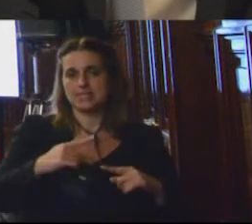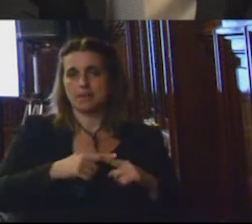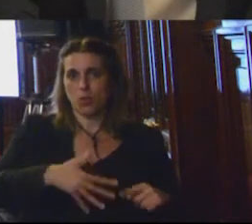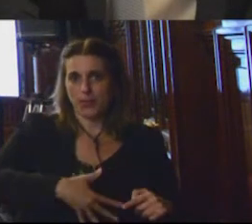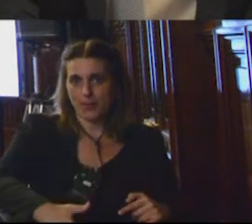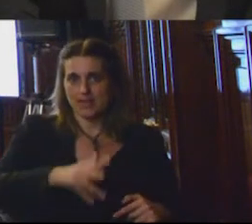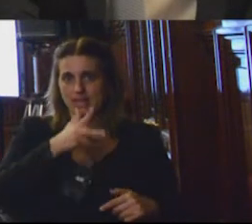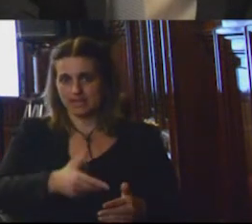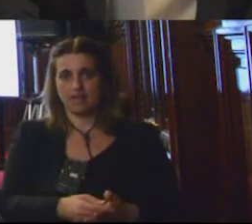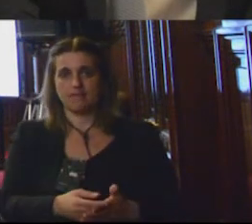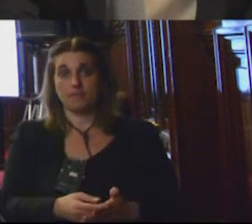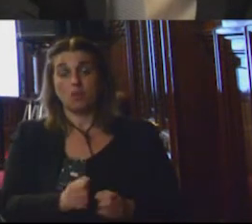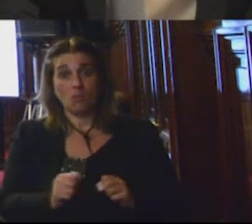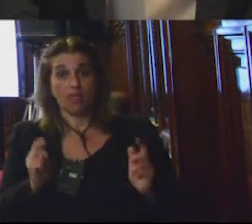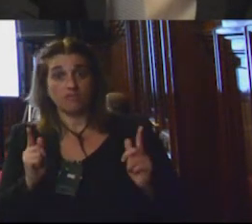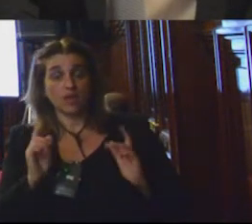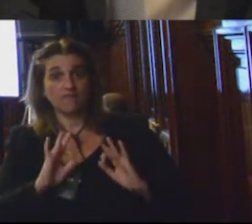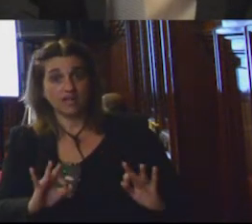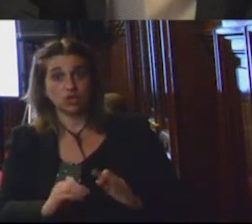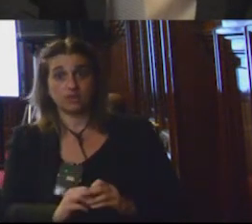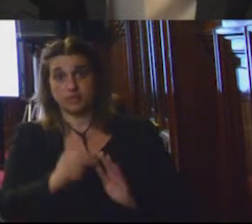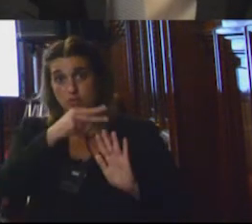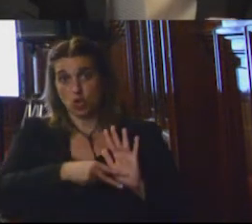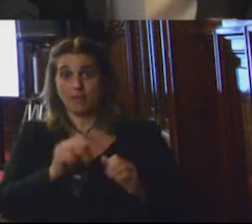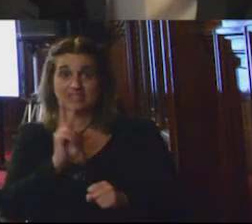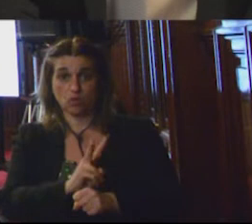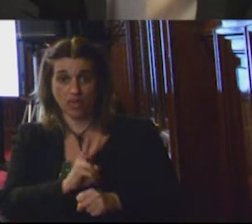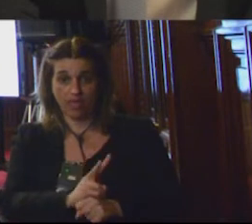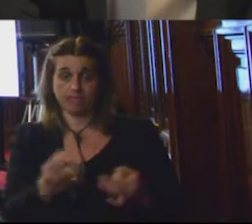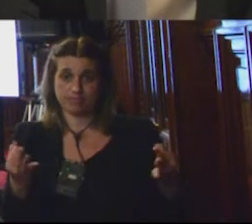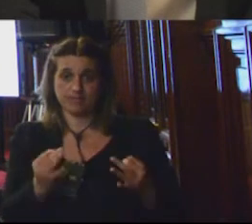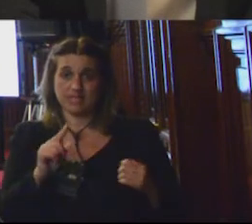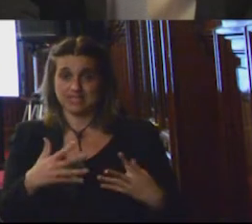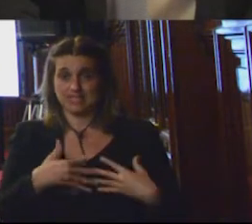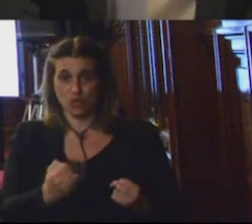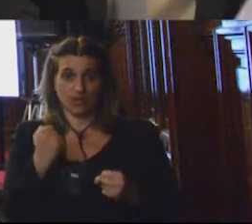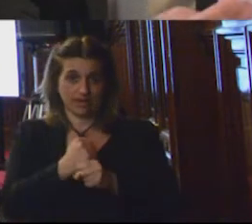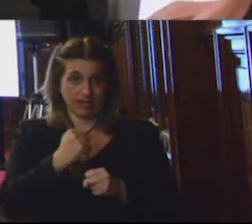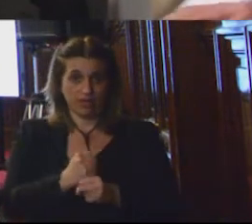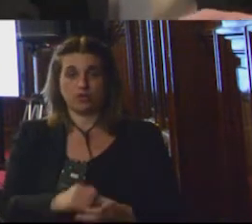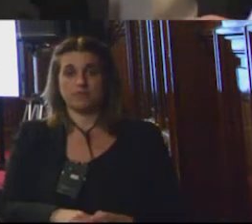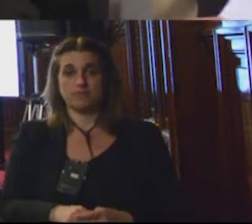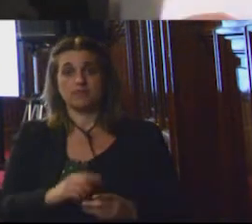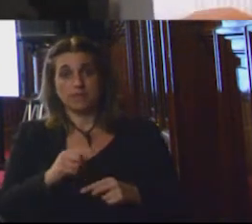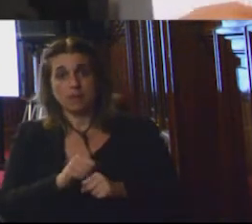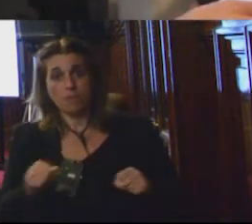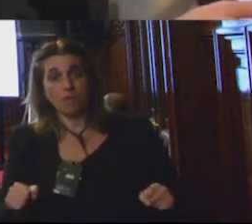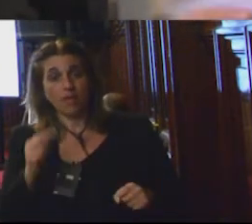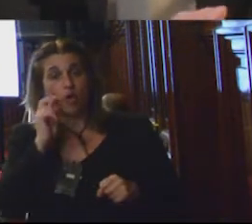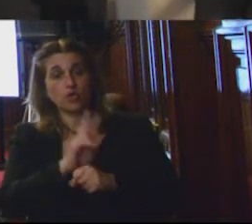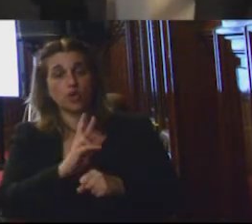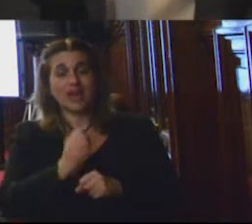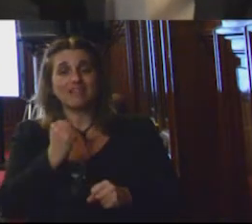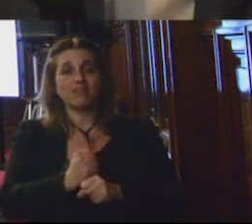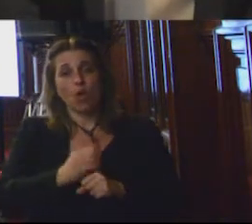férias, normas de segurança, normas de saúde do trabalhador e proteção ao trabalho do menor. É importante